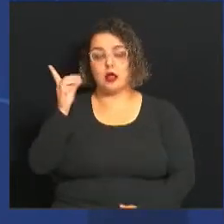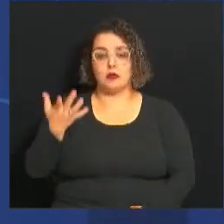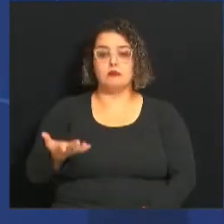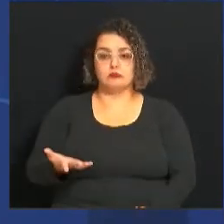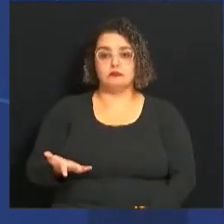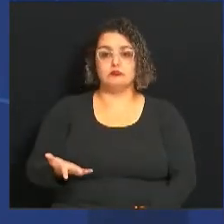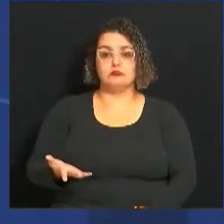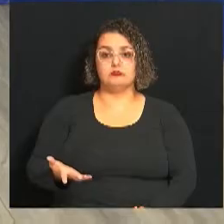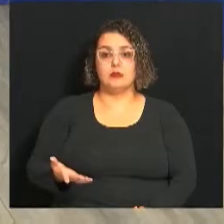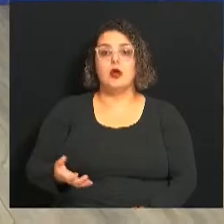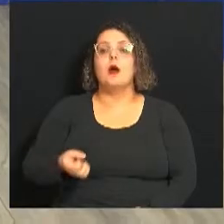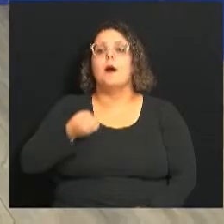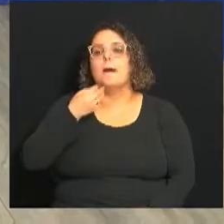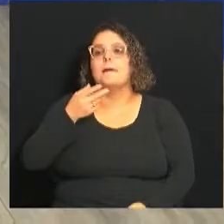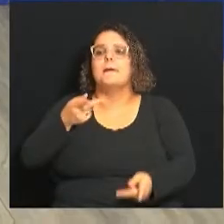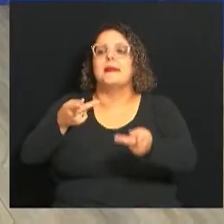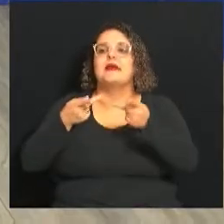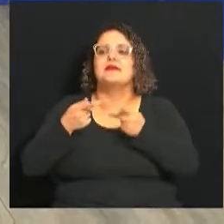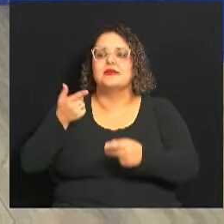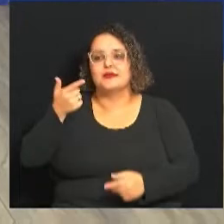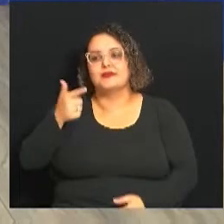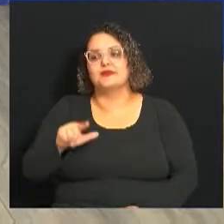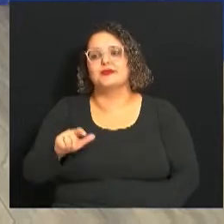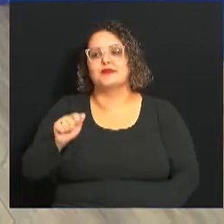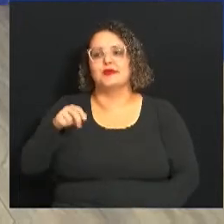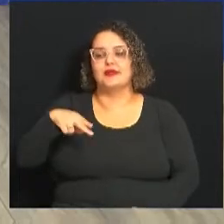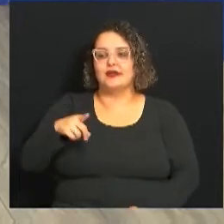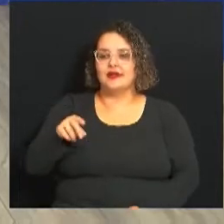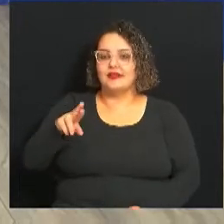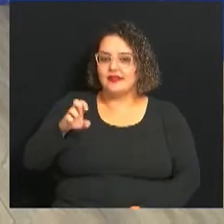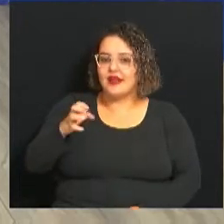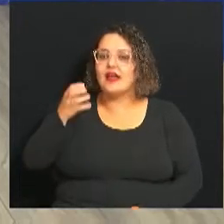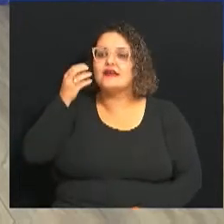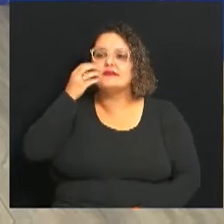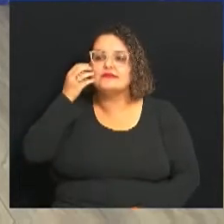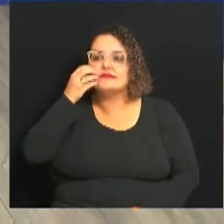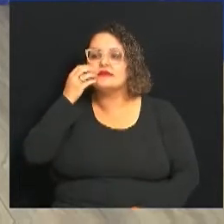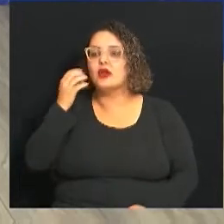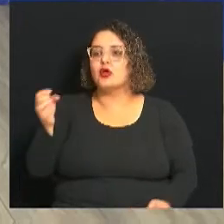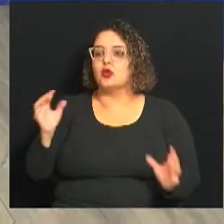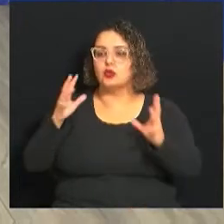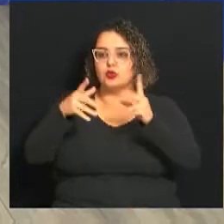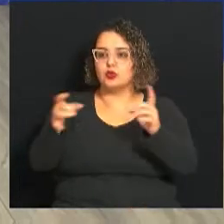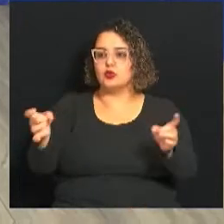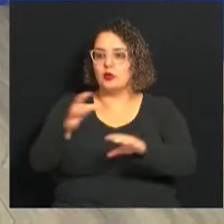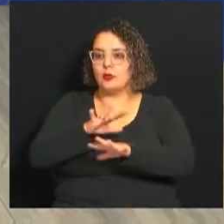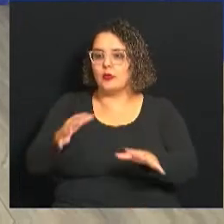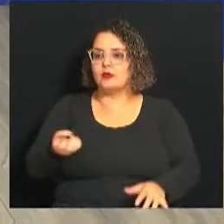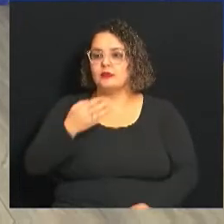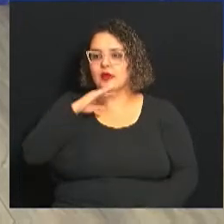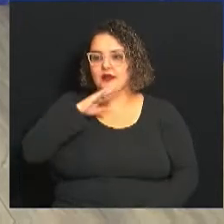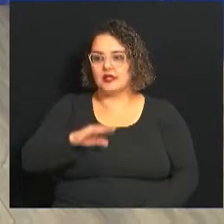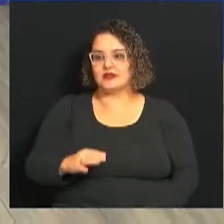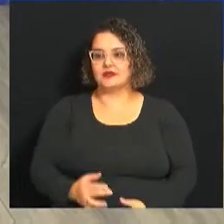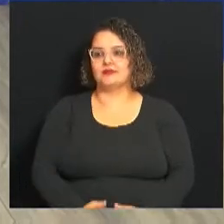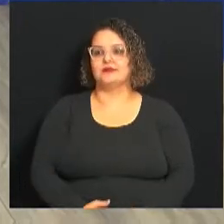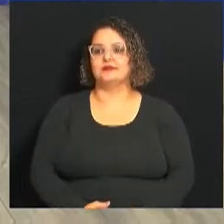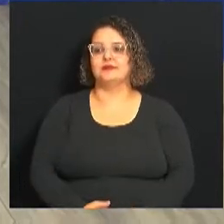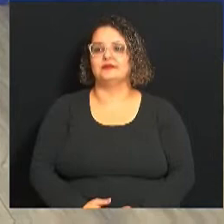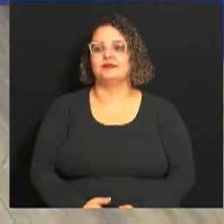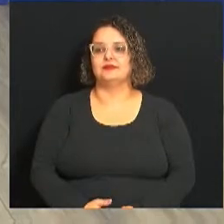Então, seja bem-vindo novamente, André. E já está tudo ficando pronto por aí? Boa tarde.